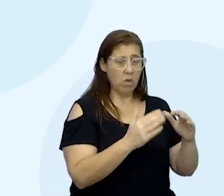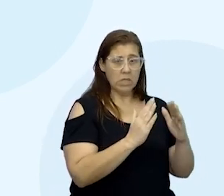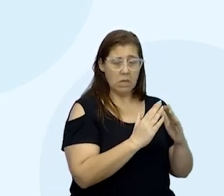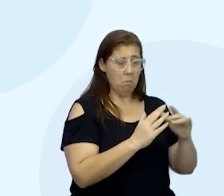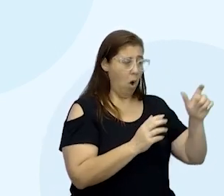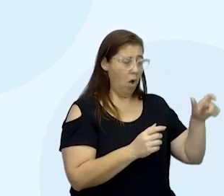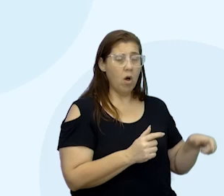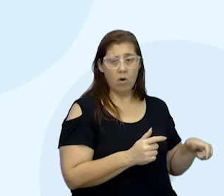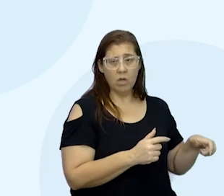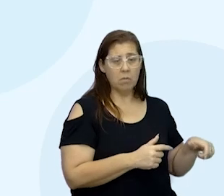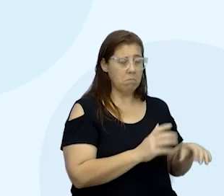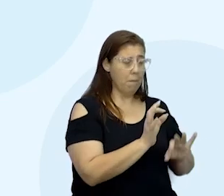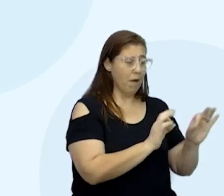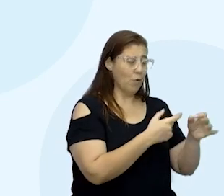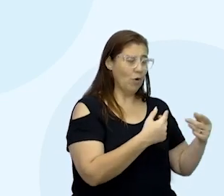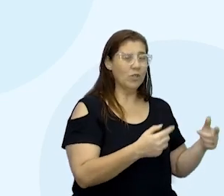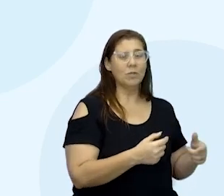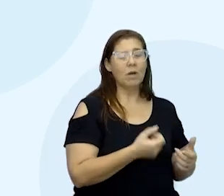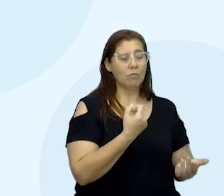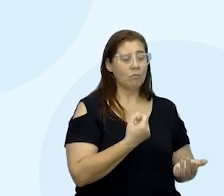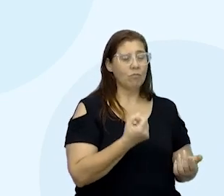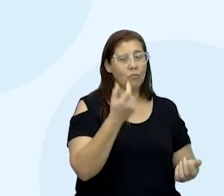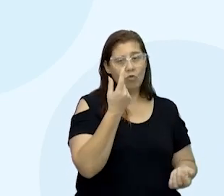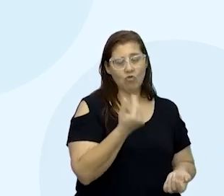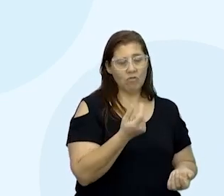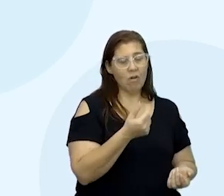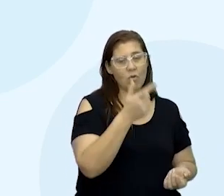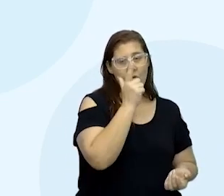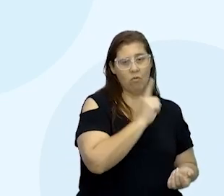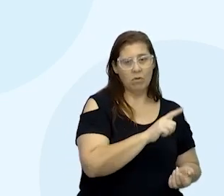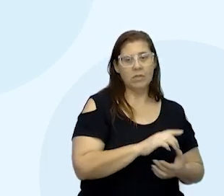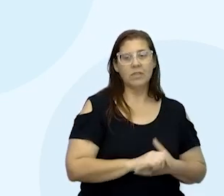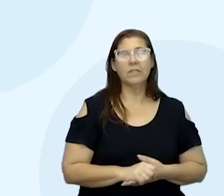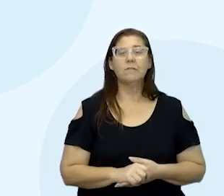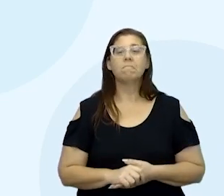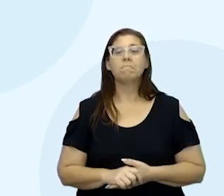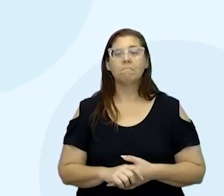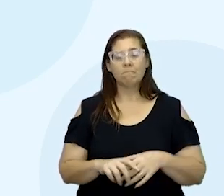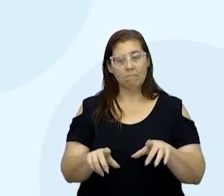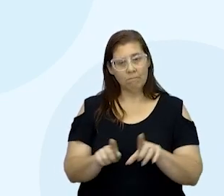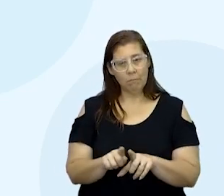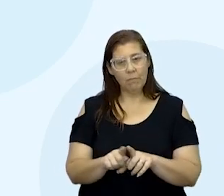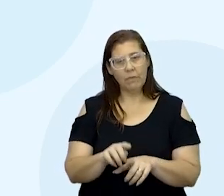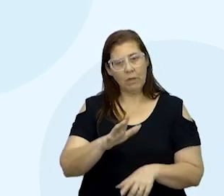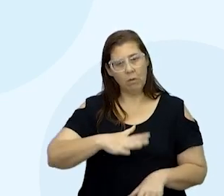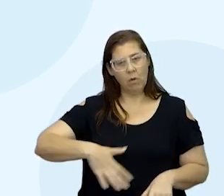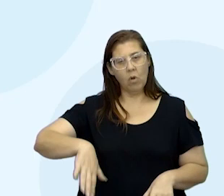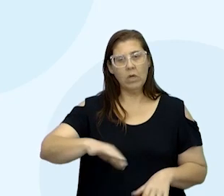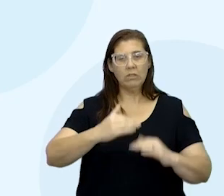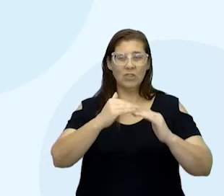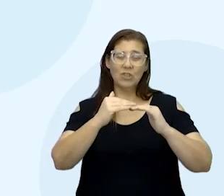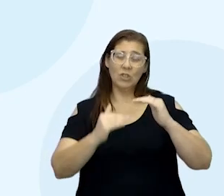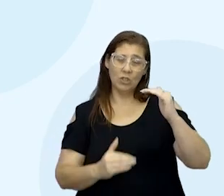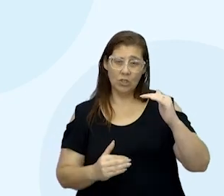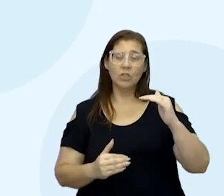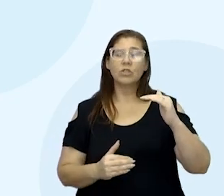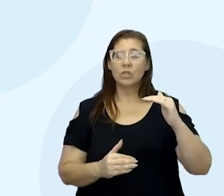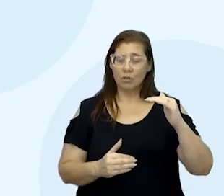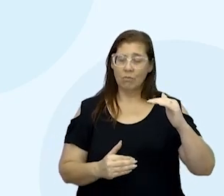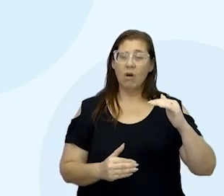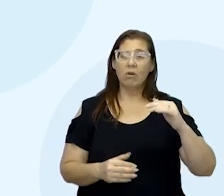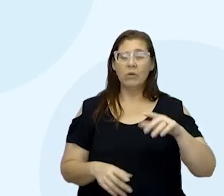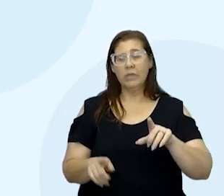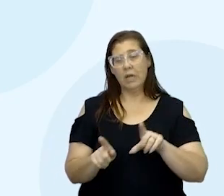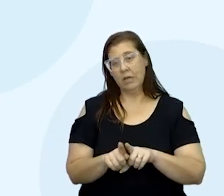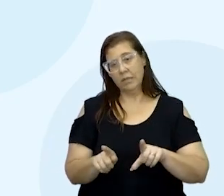às vulnerabilidades, podemos destacar a grande desigualdade social entre essa região e as áreas nobres da cidade.